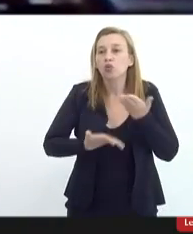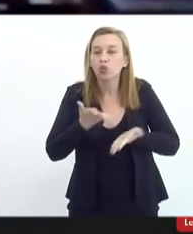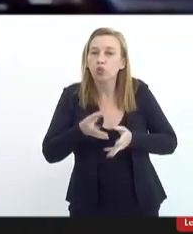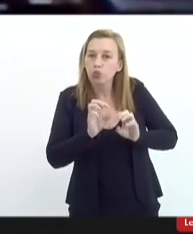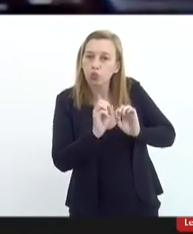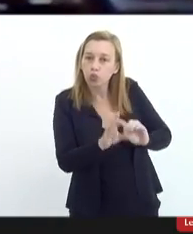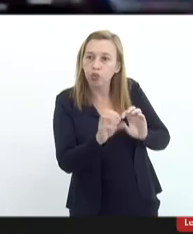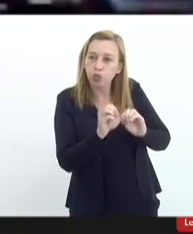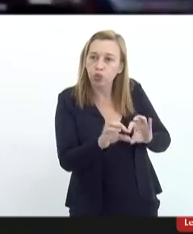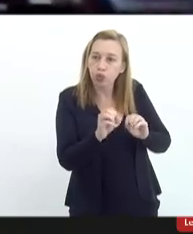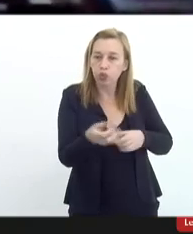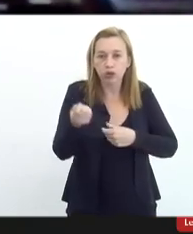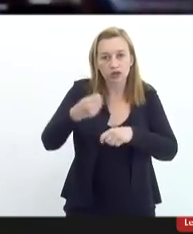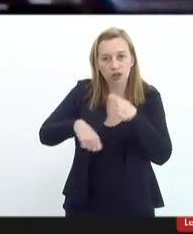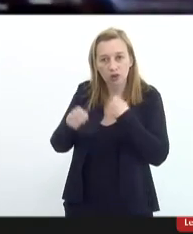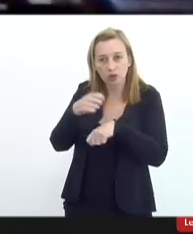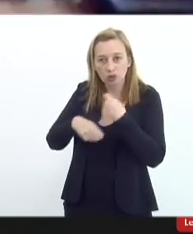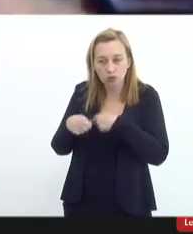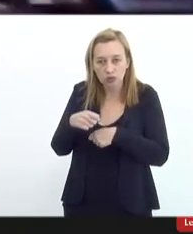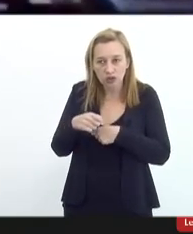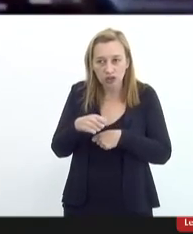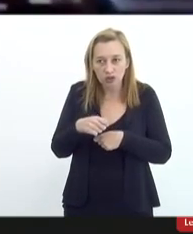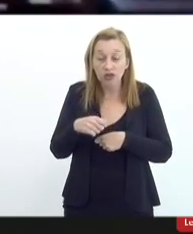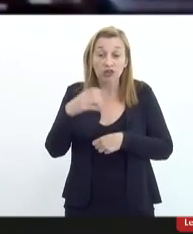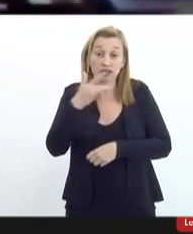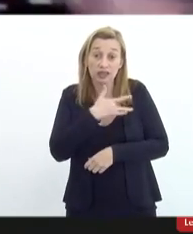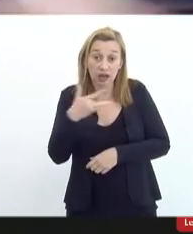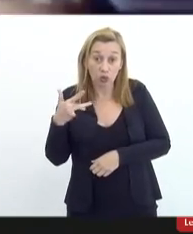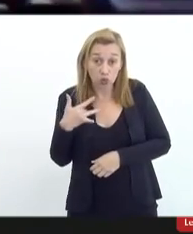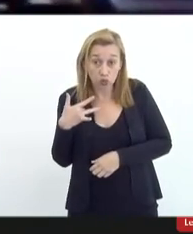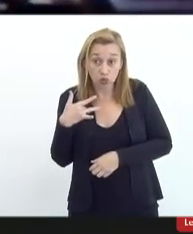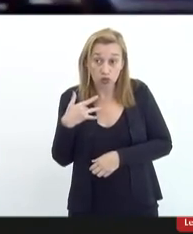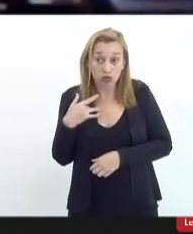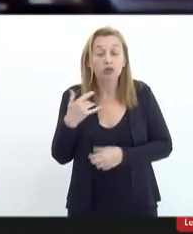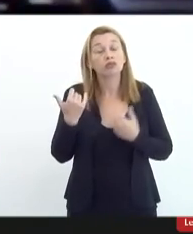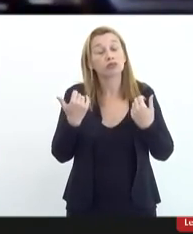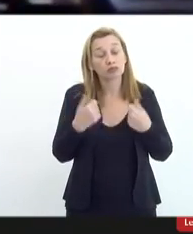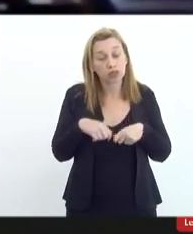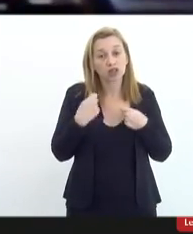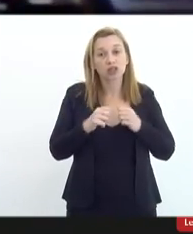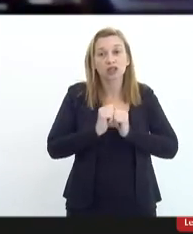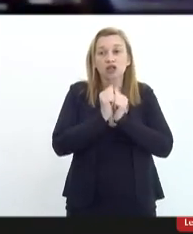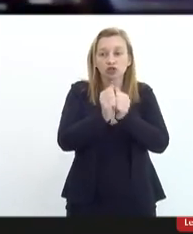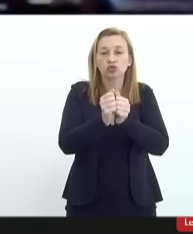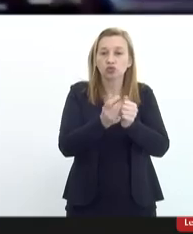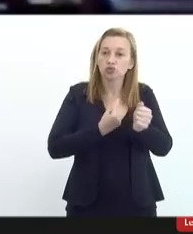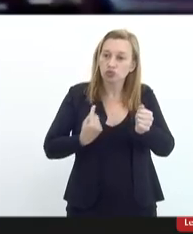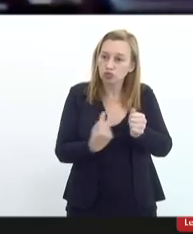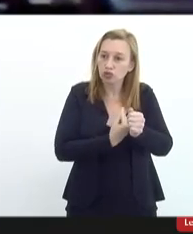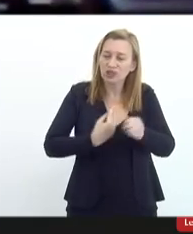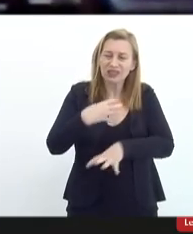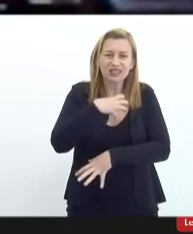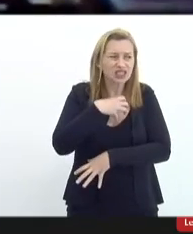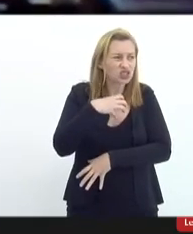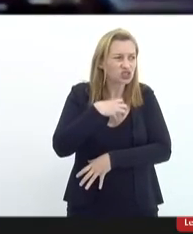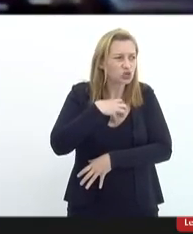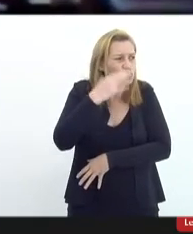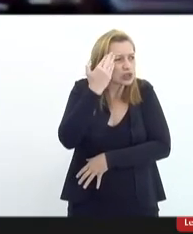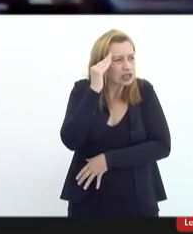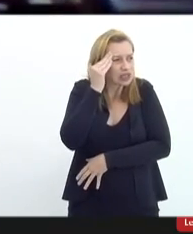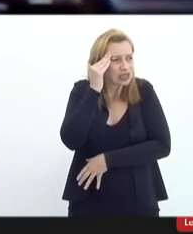educação, da economia, da saúde, tem que estar junto conosco nesse sentido de